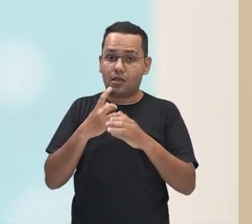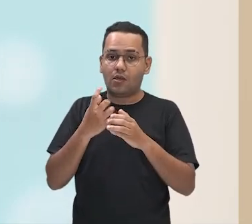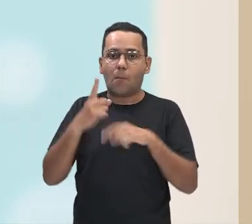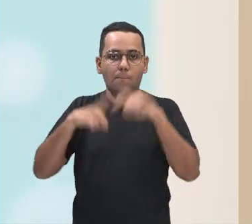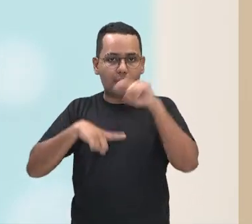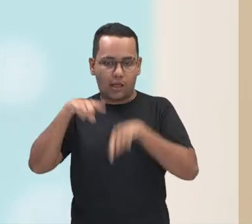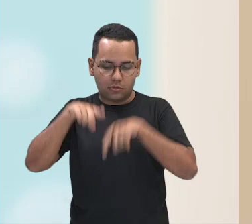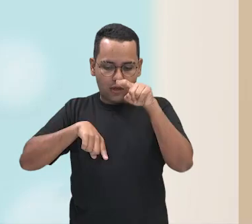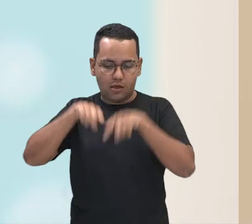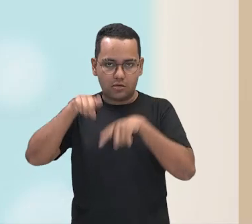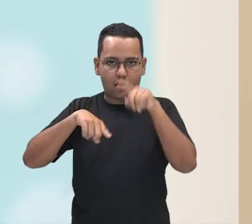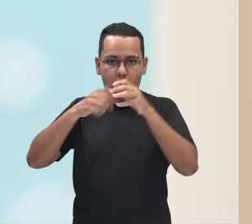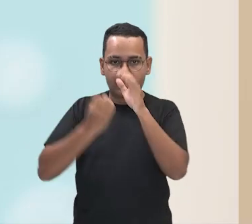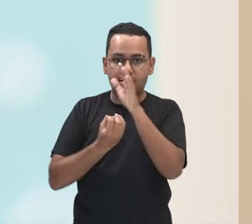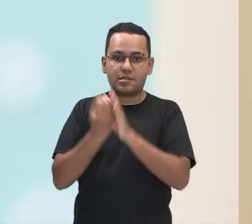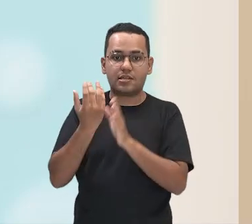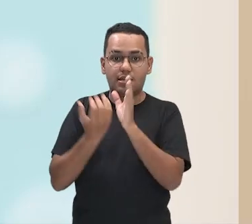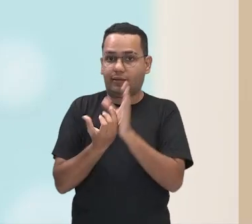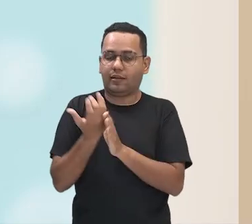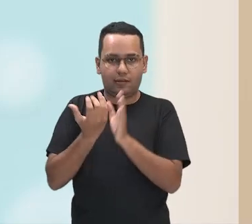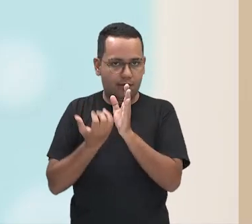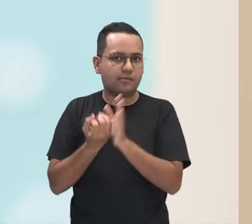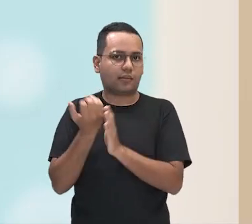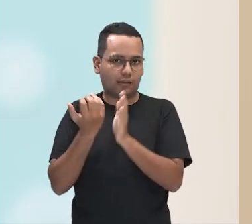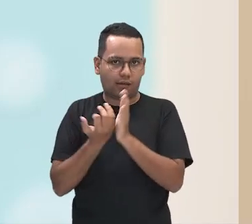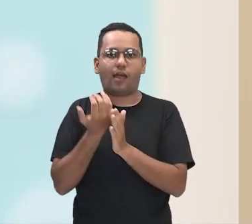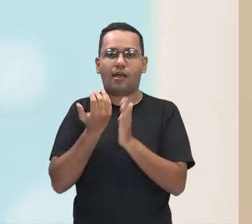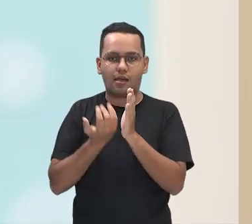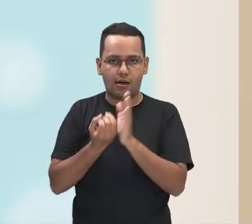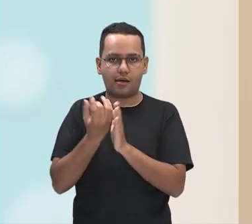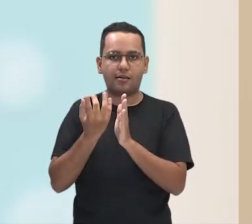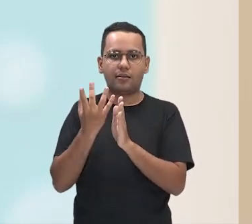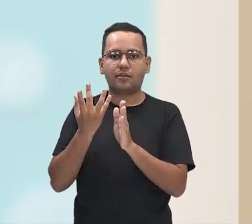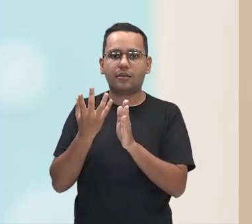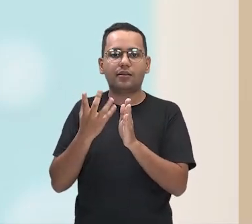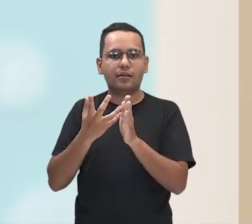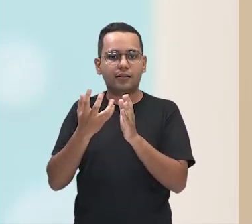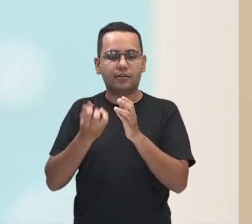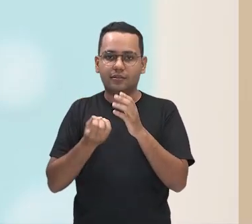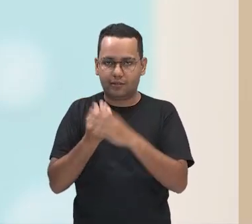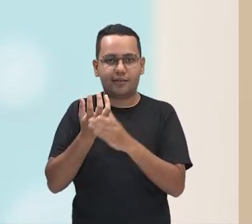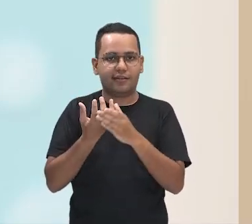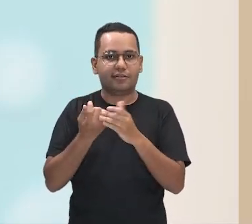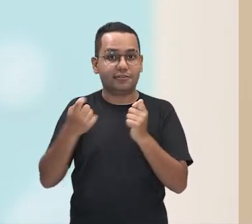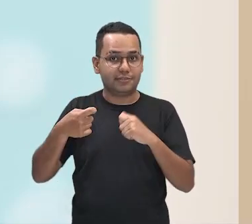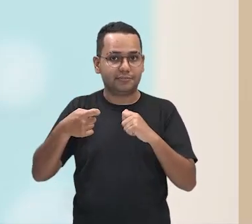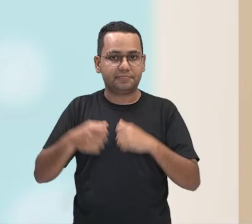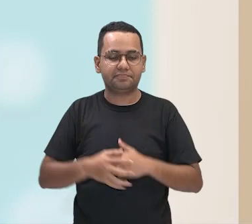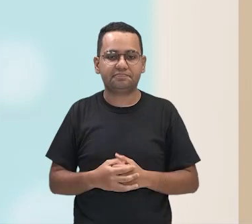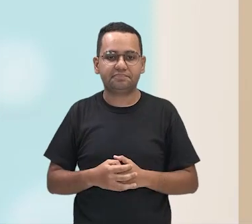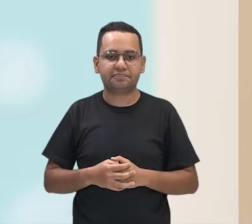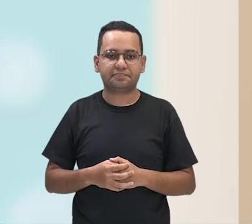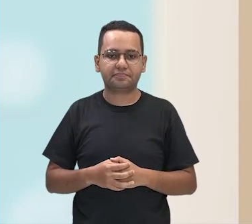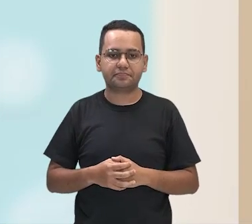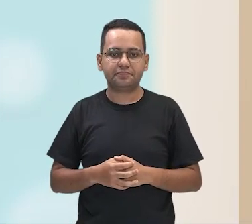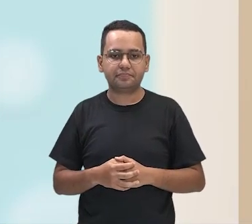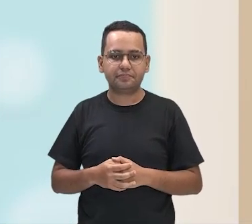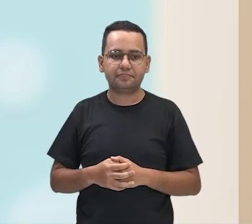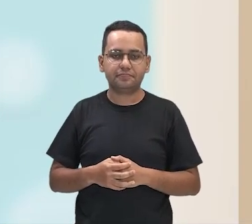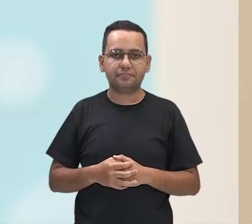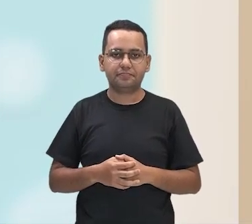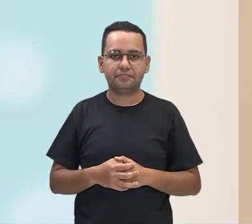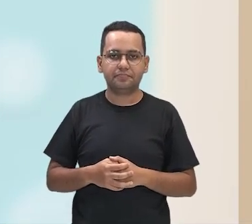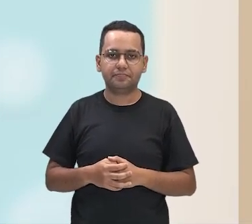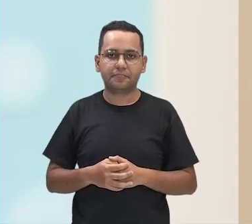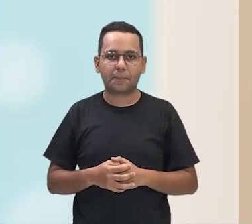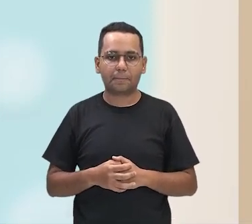dá a possibilidade de fazer a impressão desta obra que foi produzida pelo software. Então,